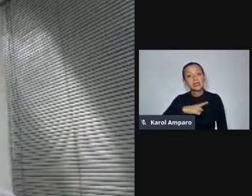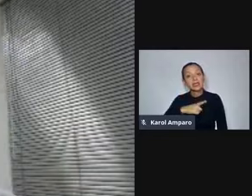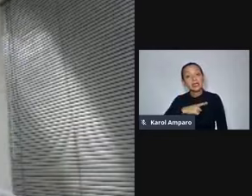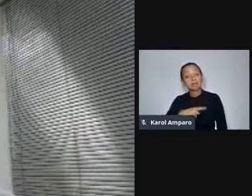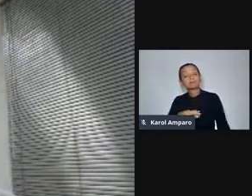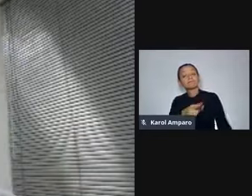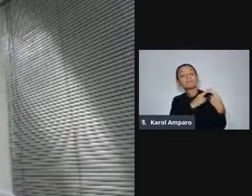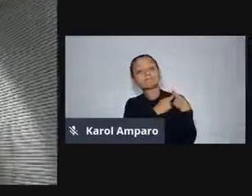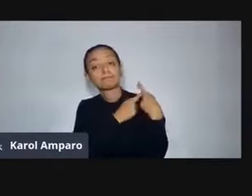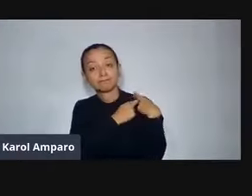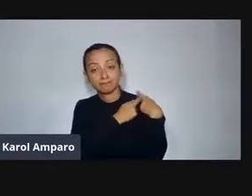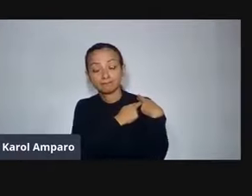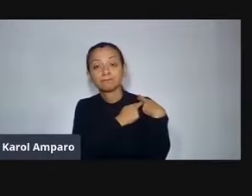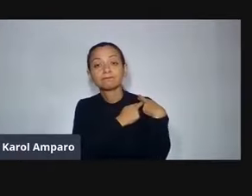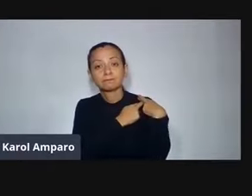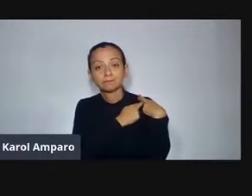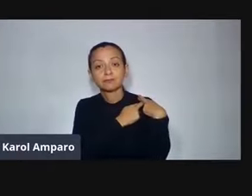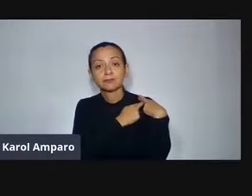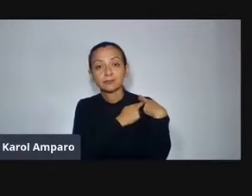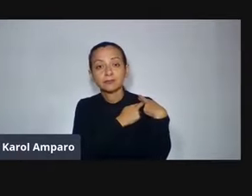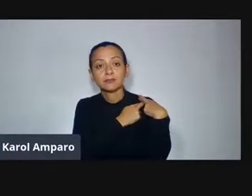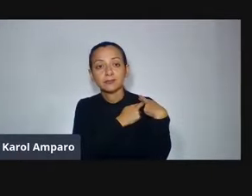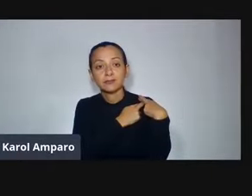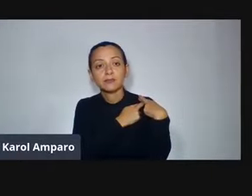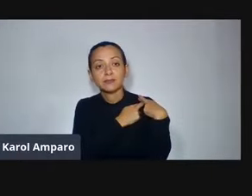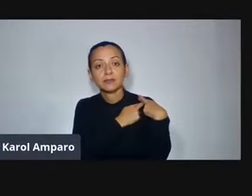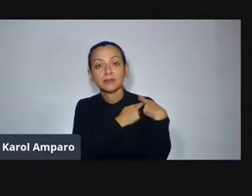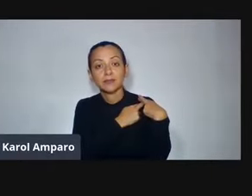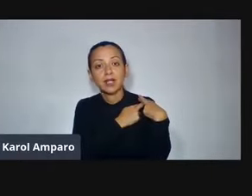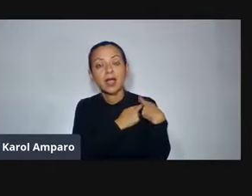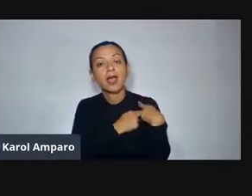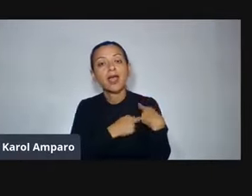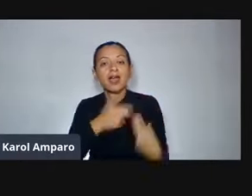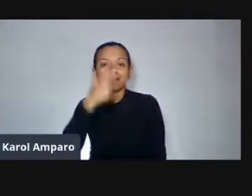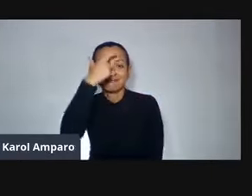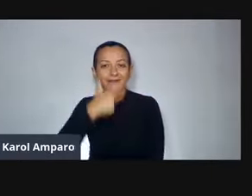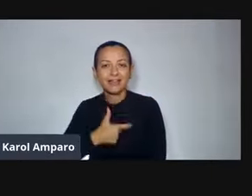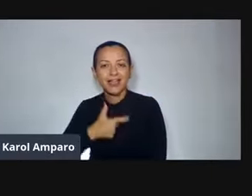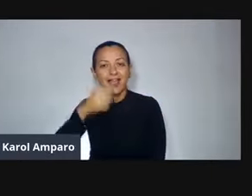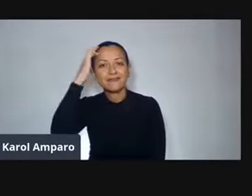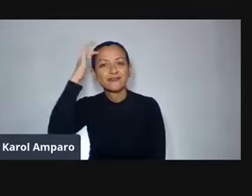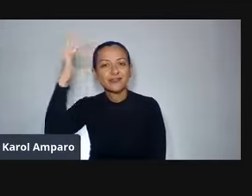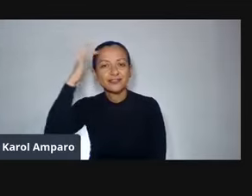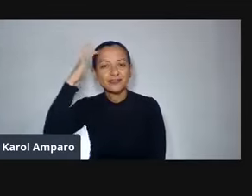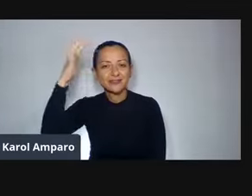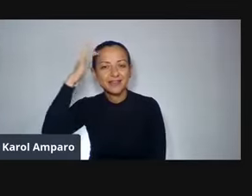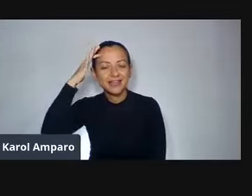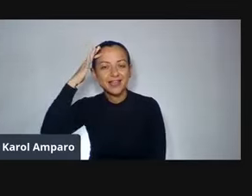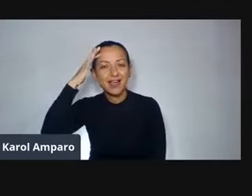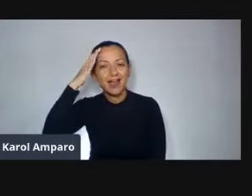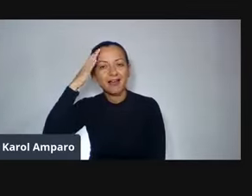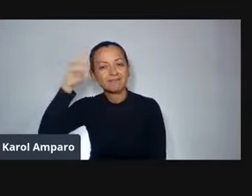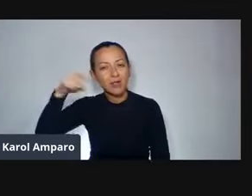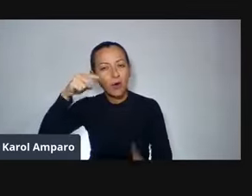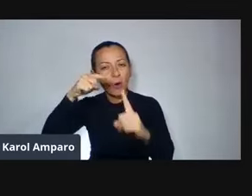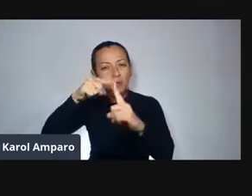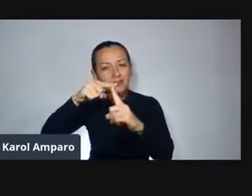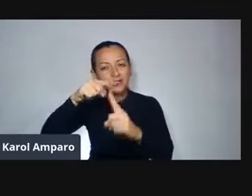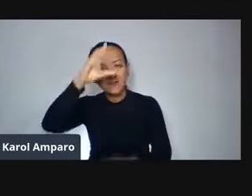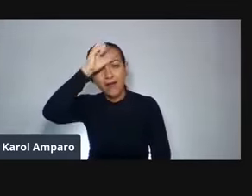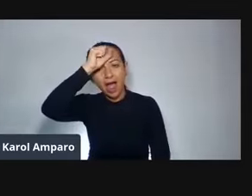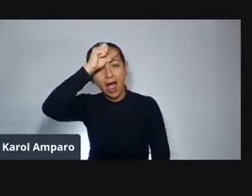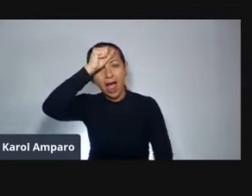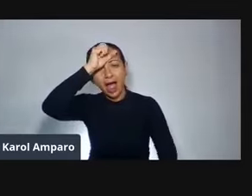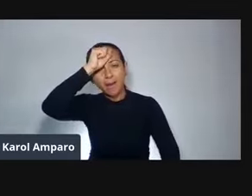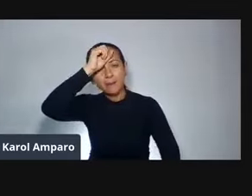responsabilidade de ser aquele filósofo que procura aprender mais, porque ele chega numa situação